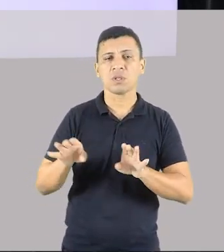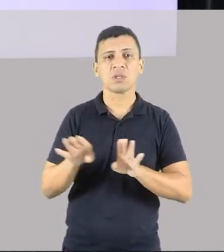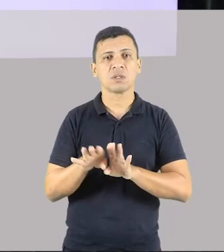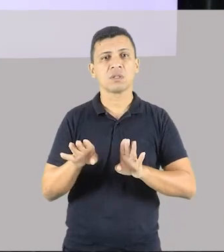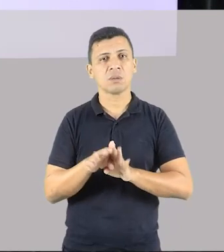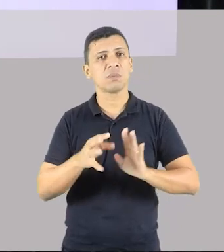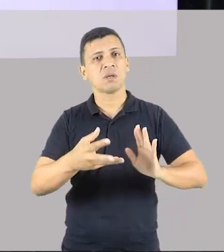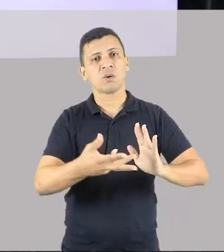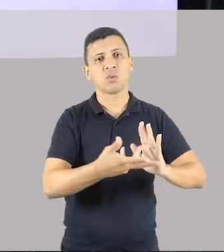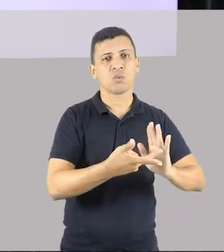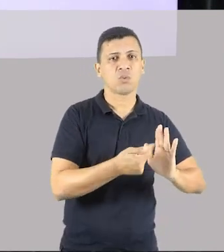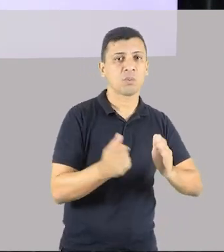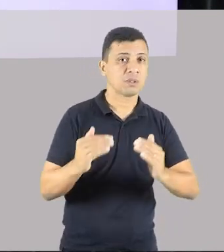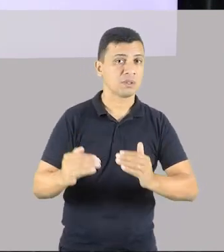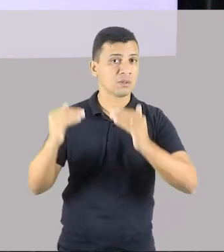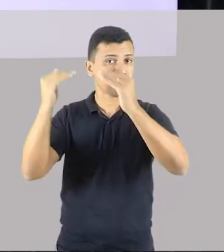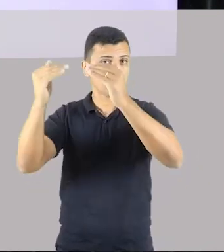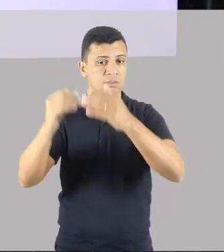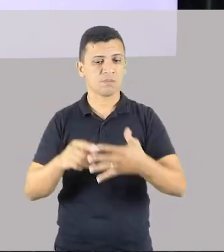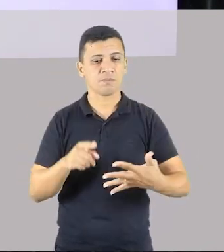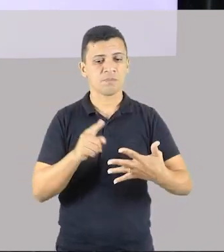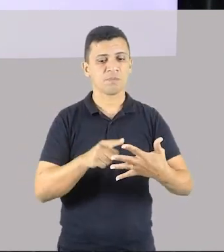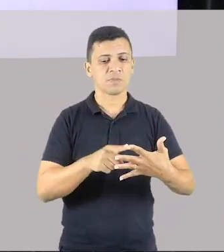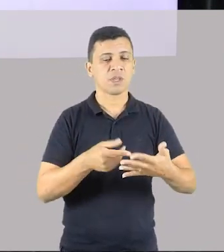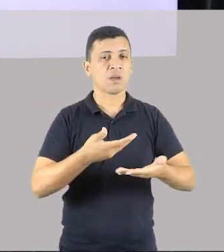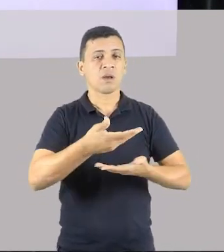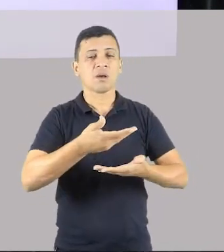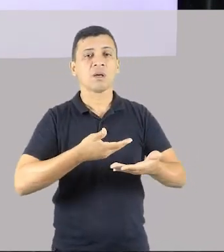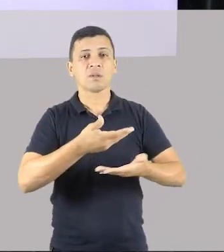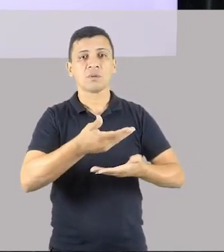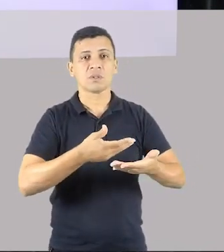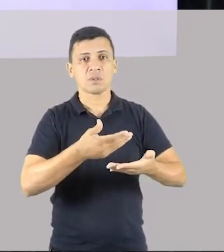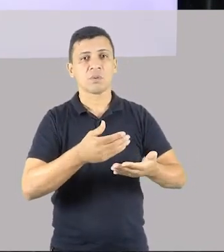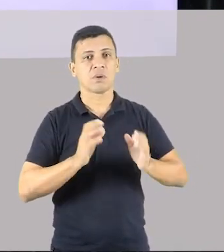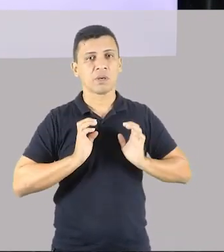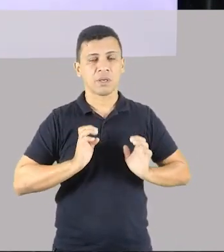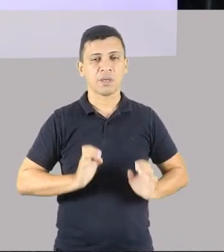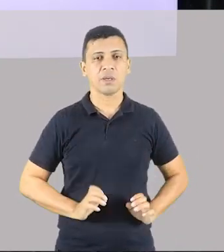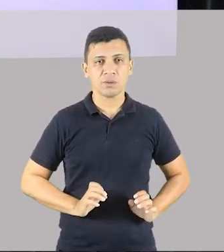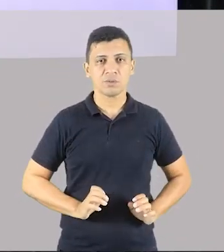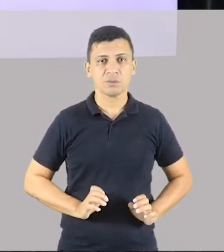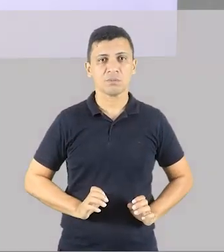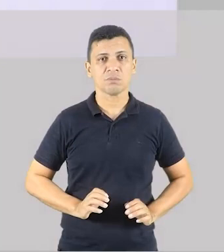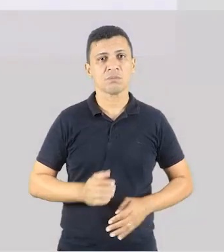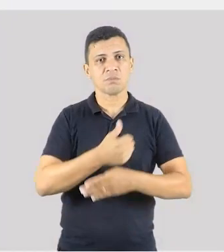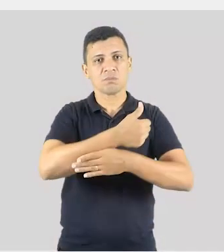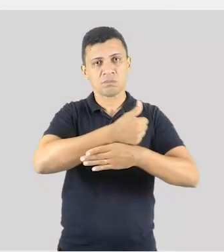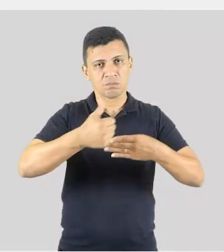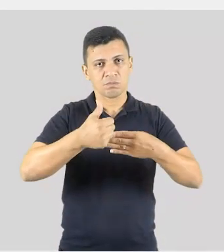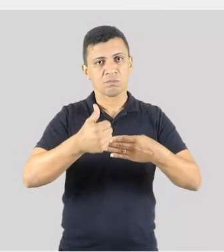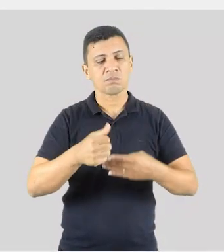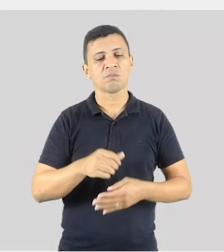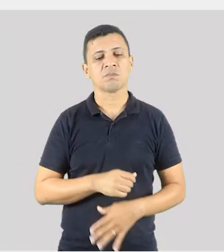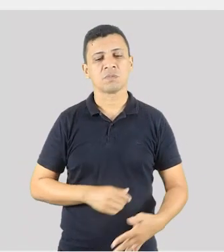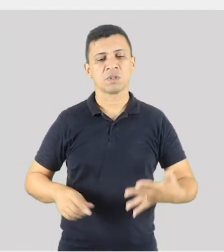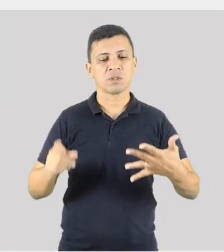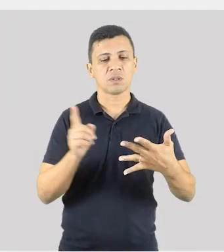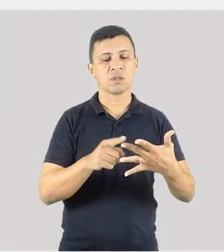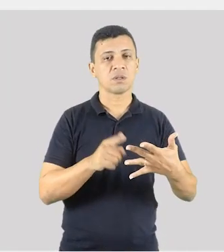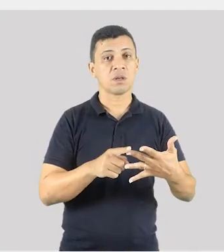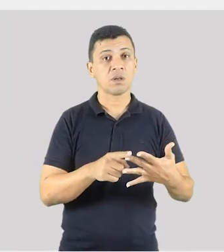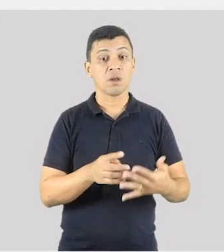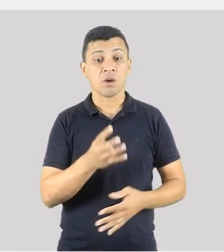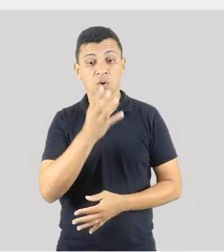comprovadamente superior. Letra B, atuação segundo os padrões éticos de probidade, decoro e boa-fé. Letra C,